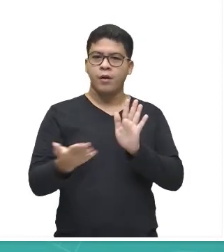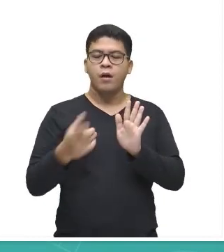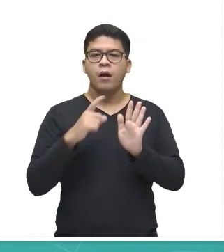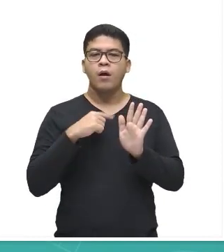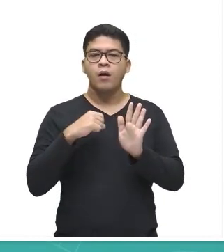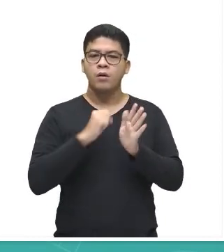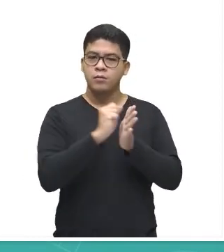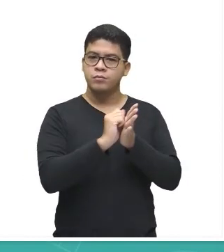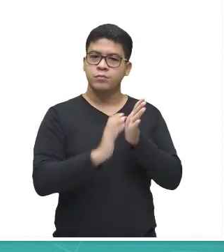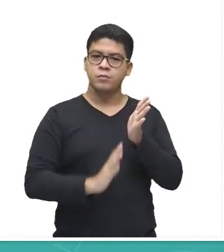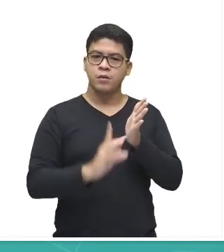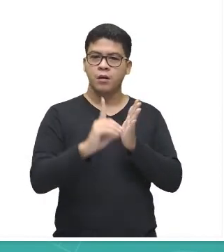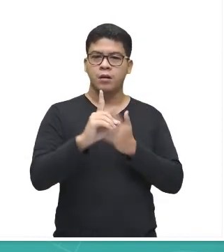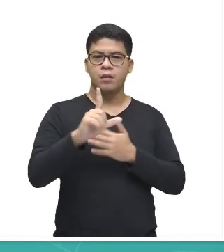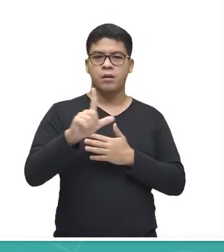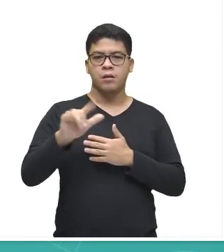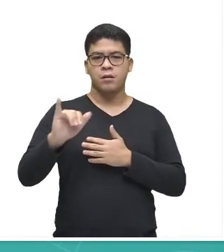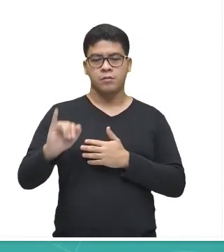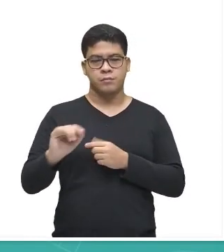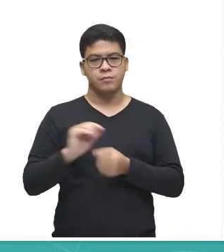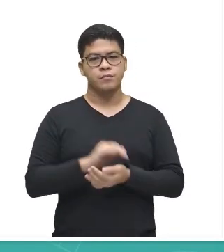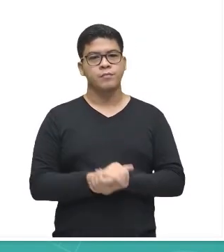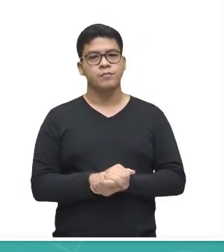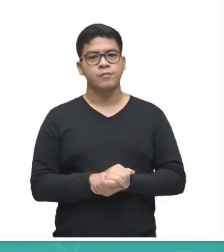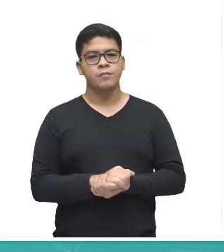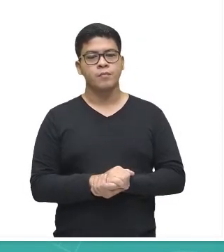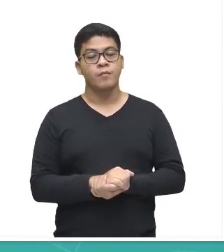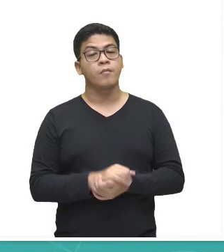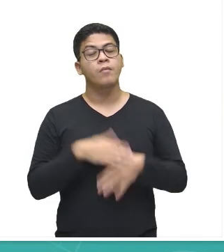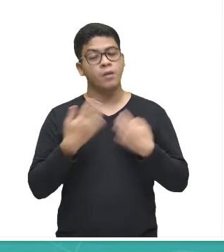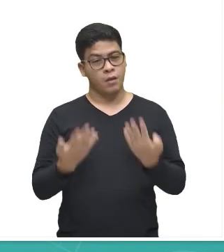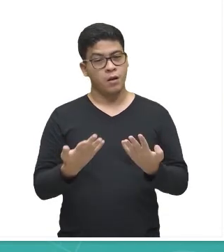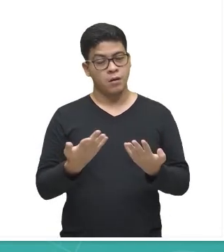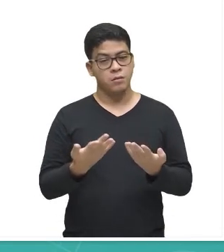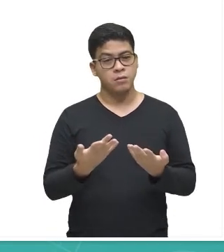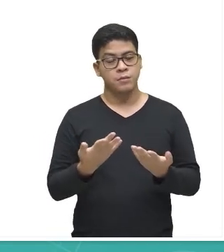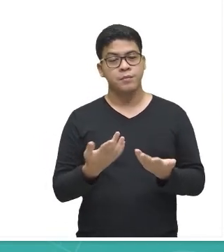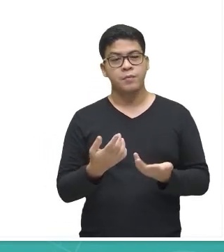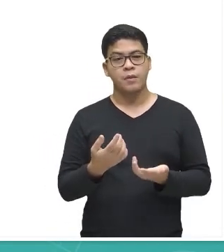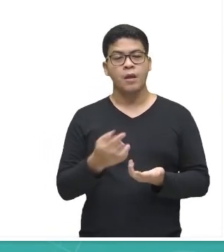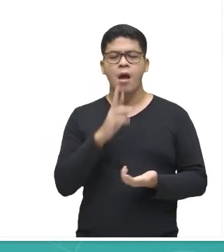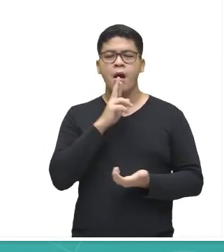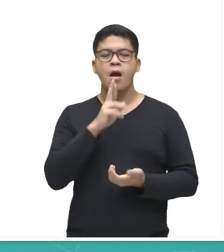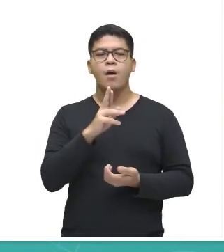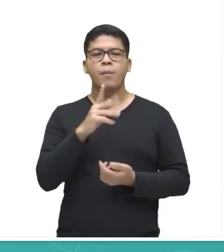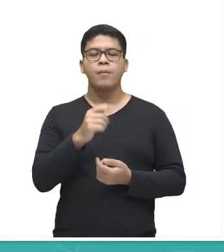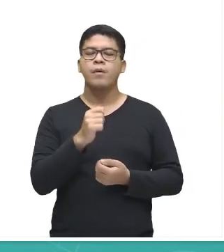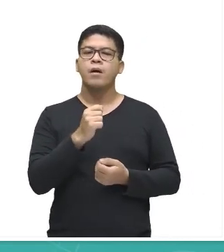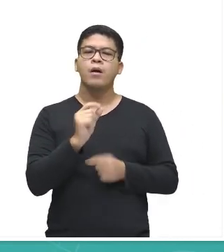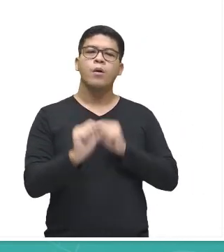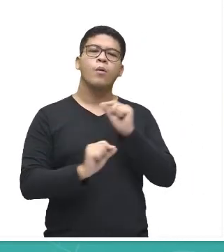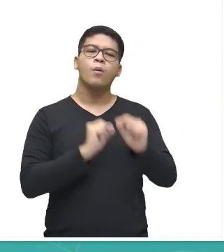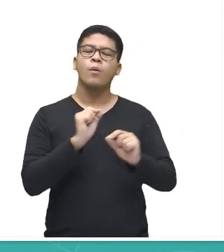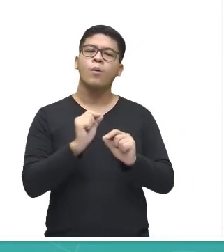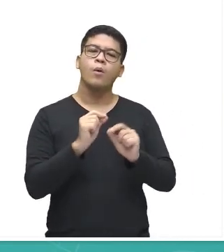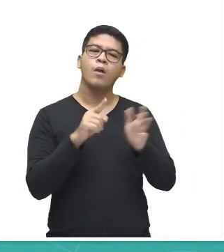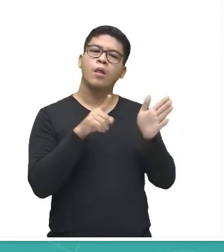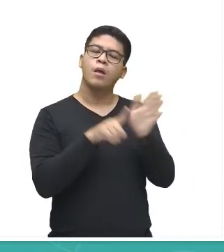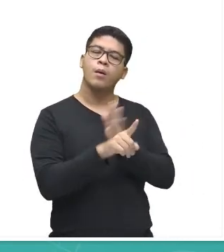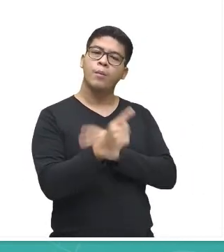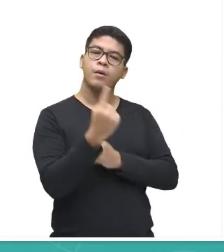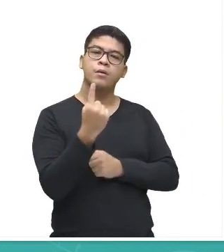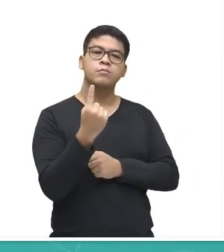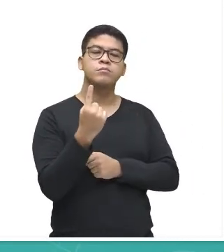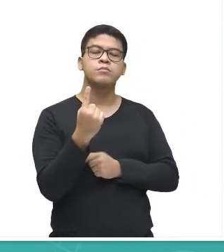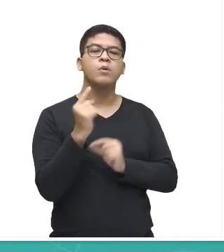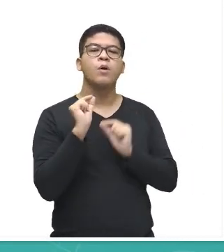Dinâmica Local Interativa. Muito bem. Então, na questão 1, né, nós falamos